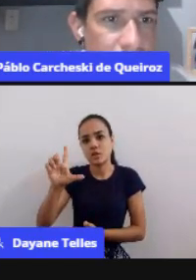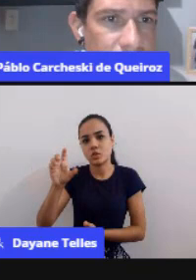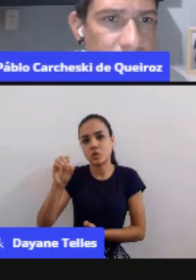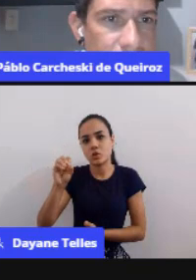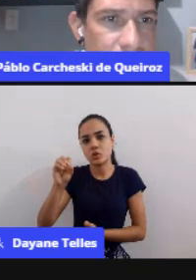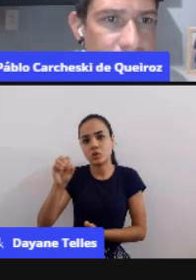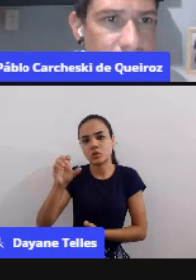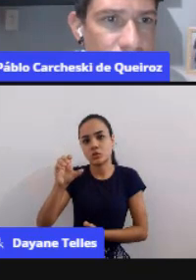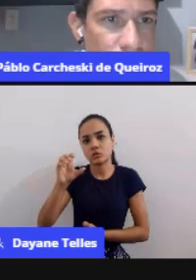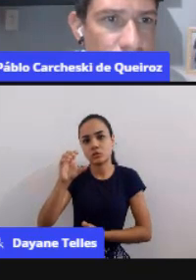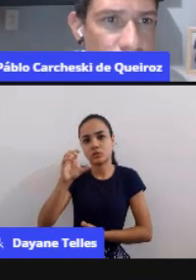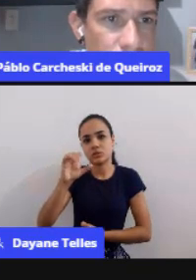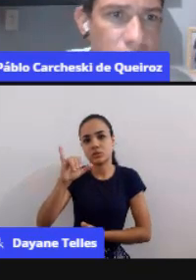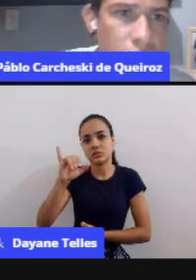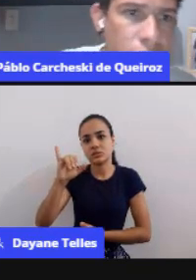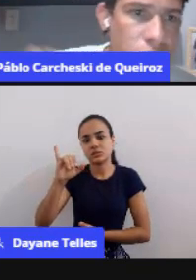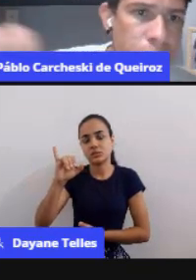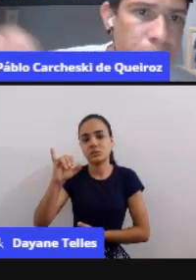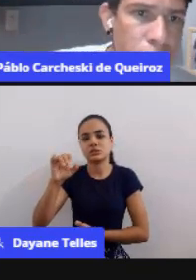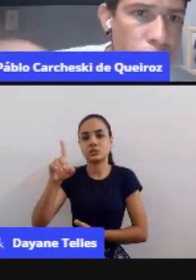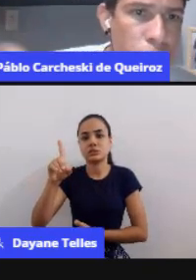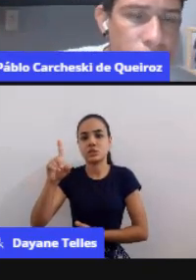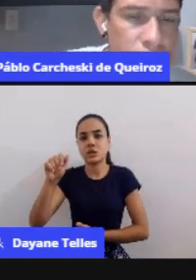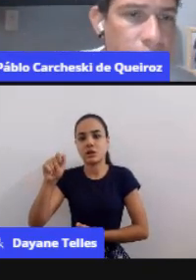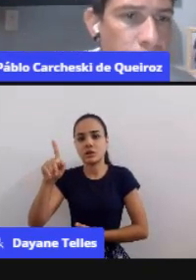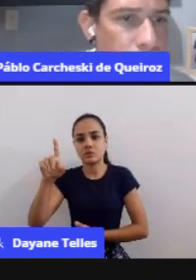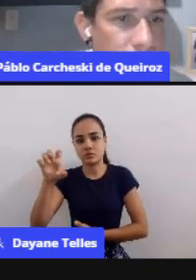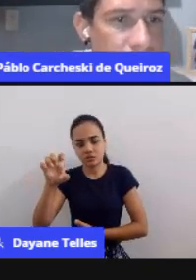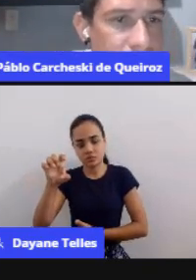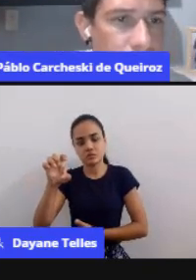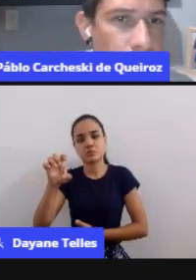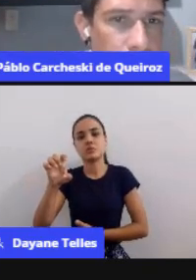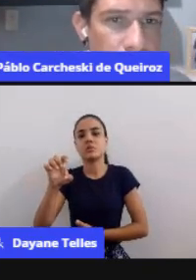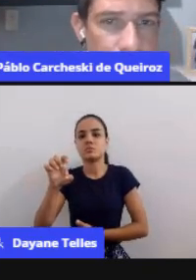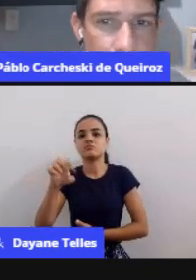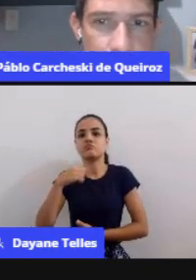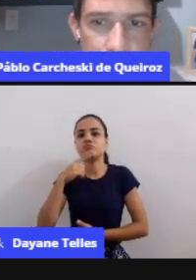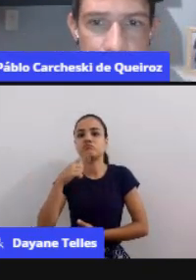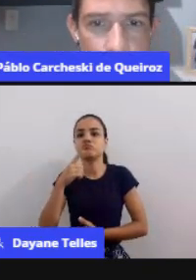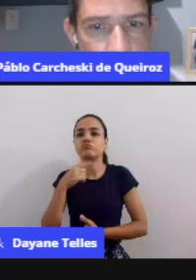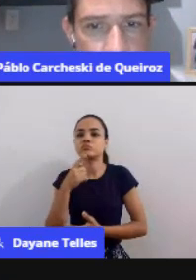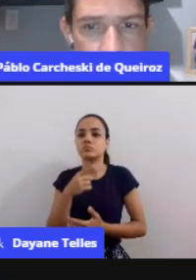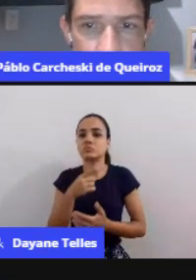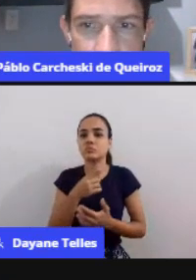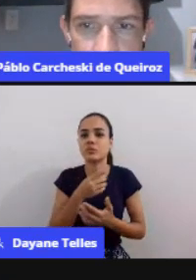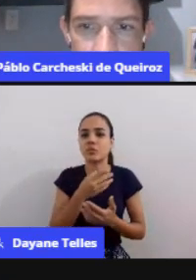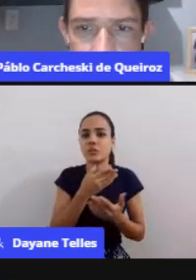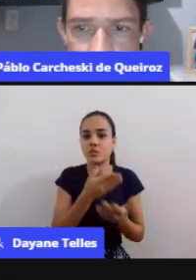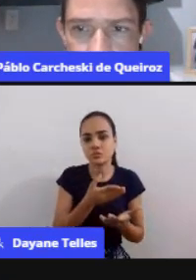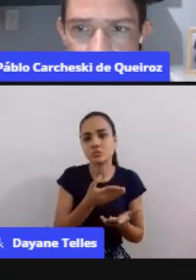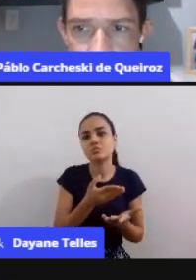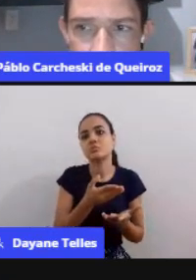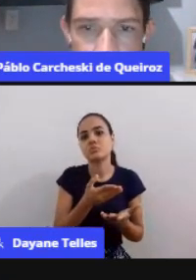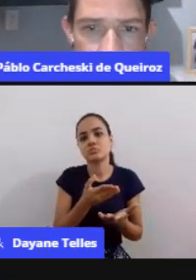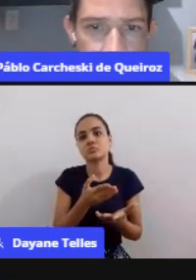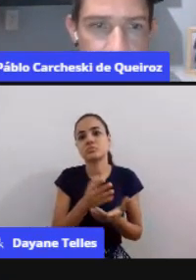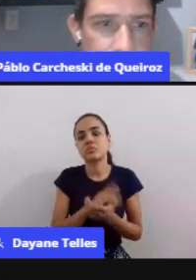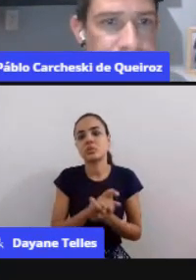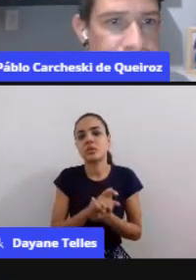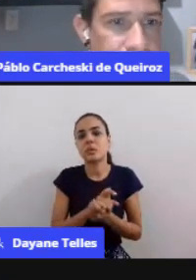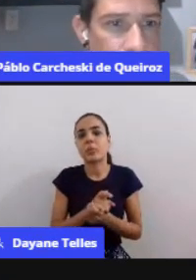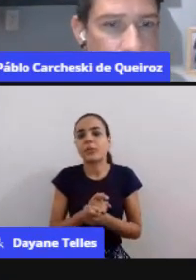mostrar que essa questão de percurso e tempo poderia ser proporcional, né? Mas são coisas para a gente tá discutindo